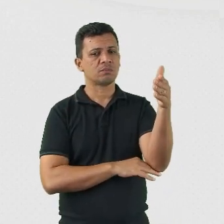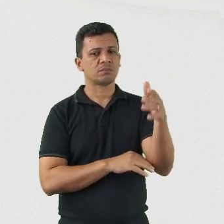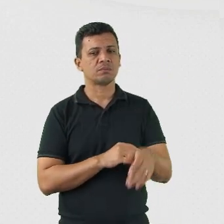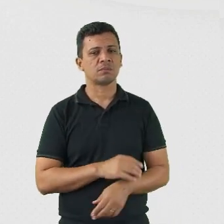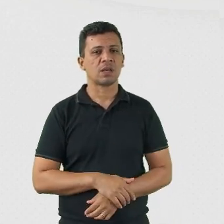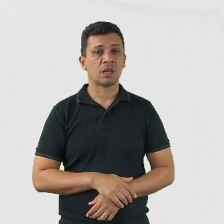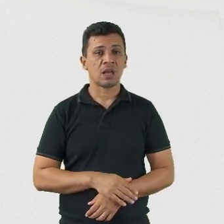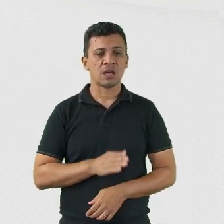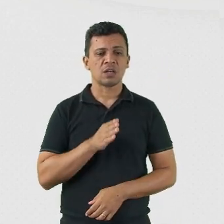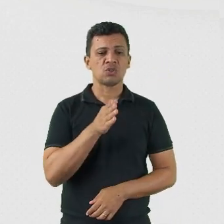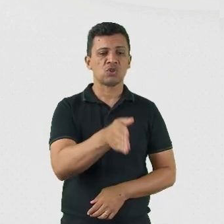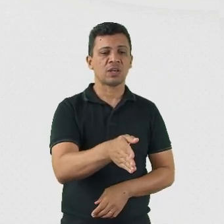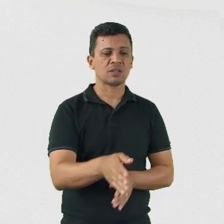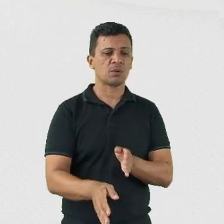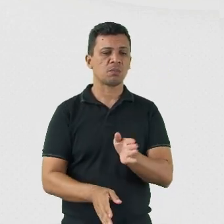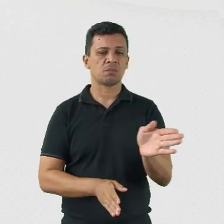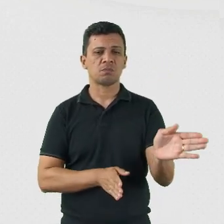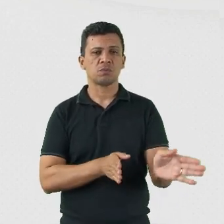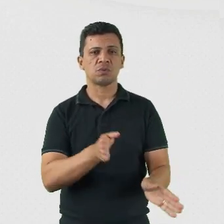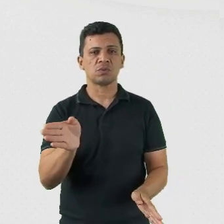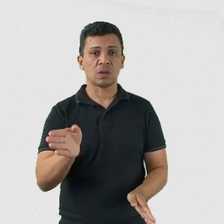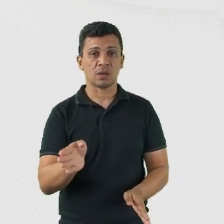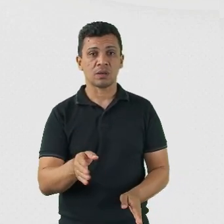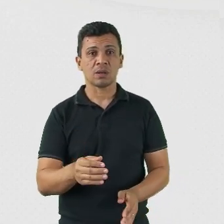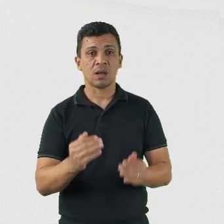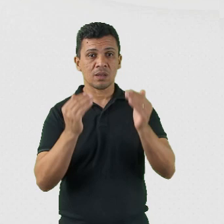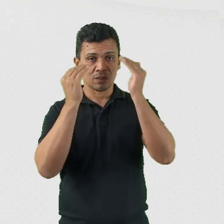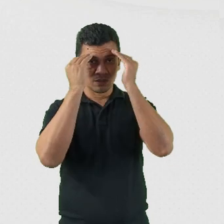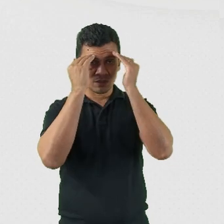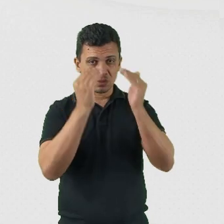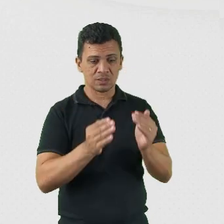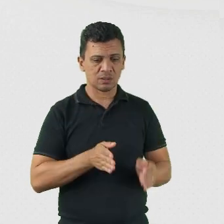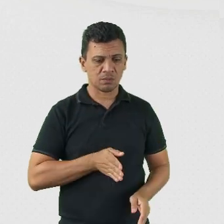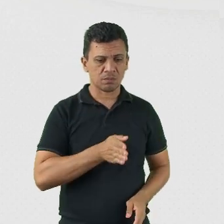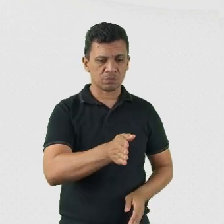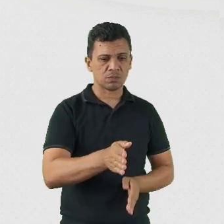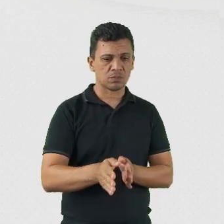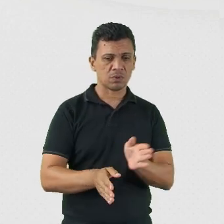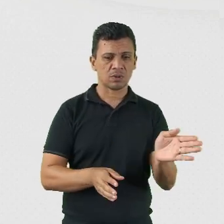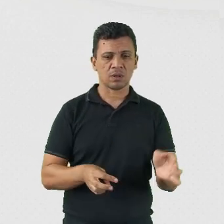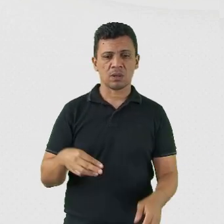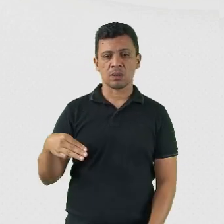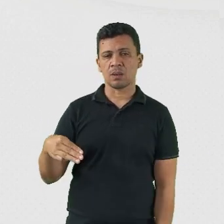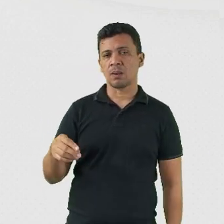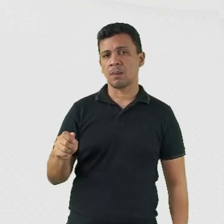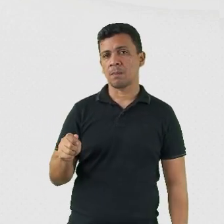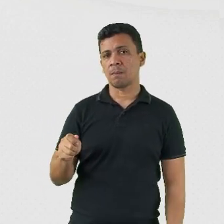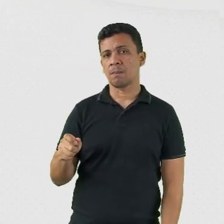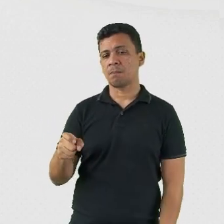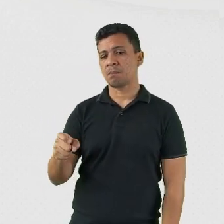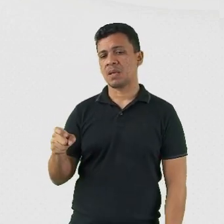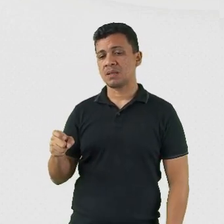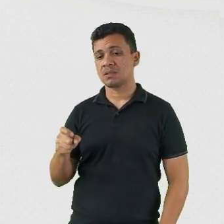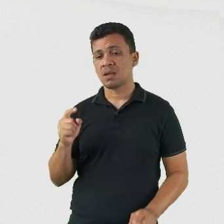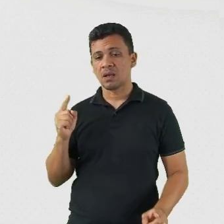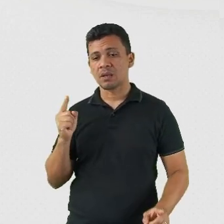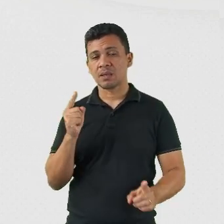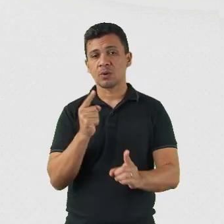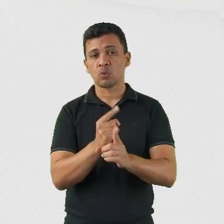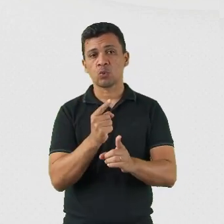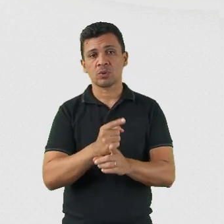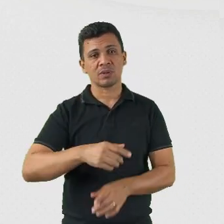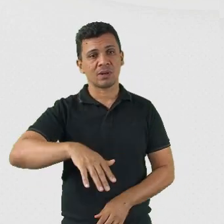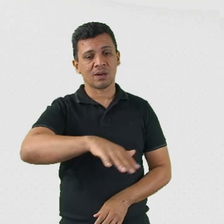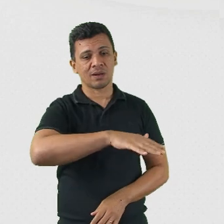a direção siga as indicações de Max Bettington para localizar a